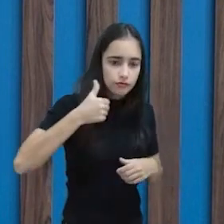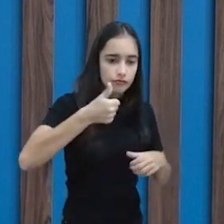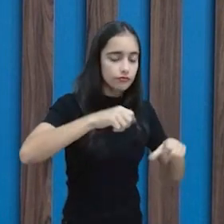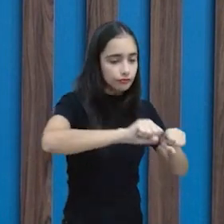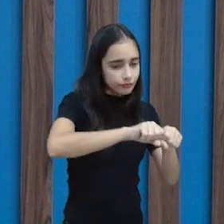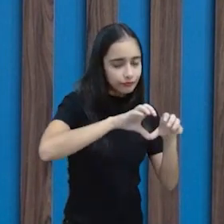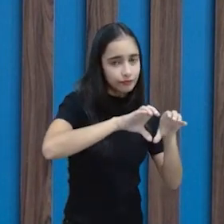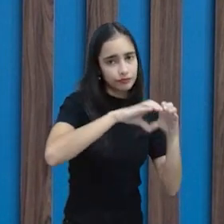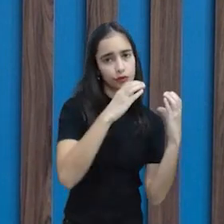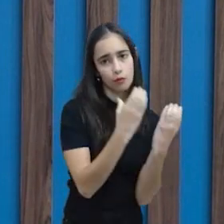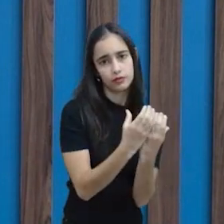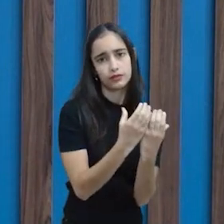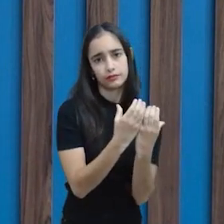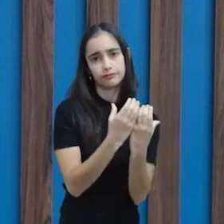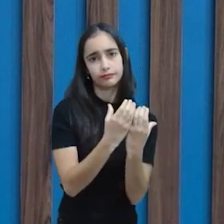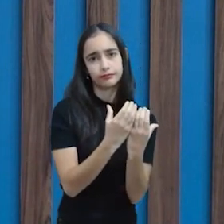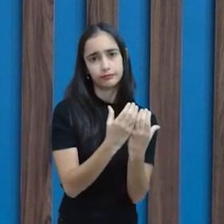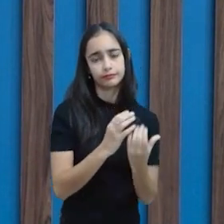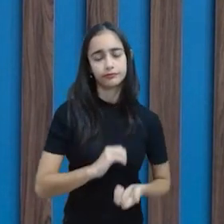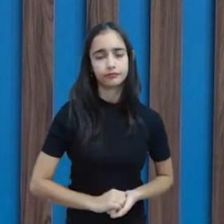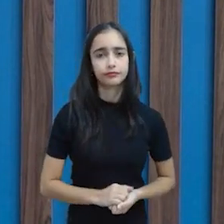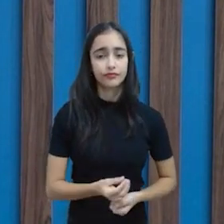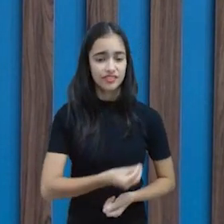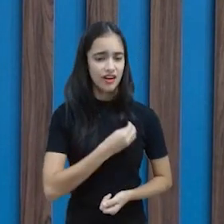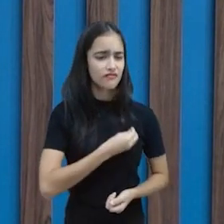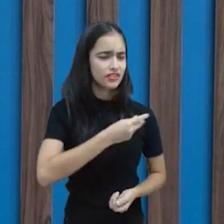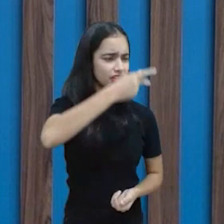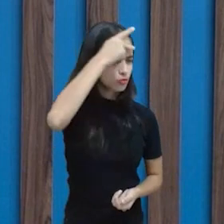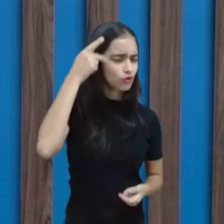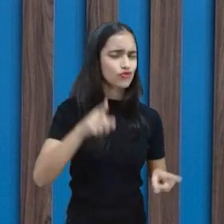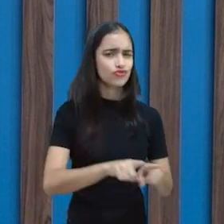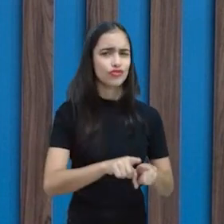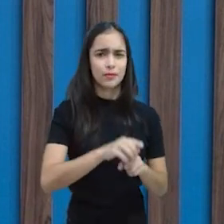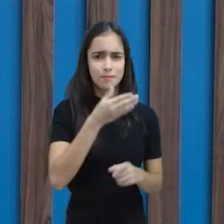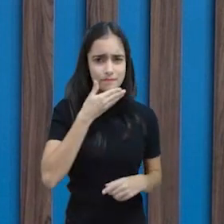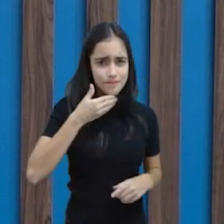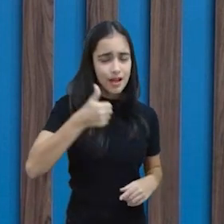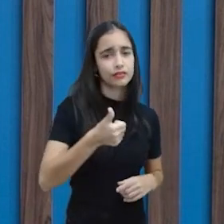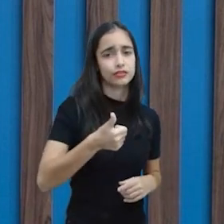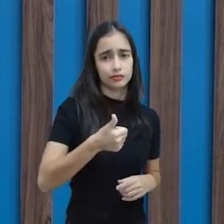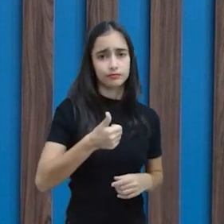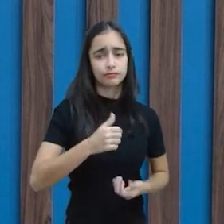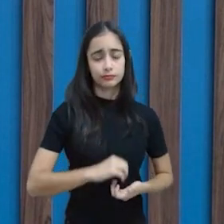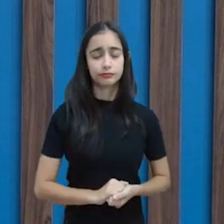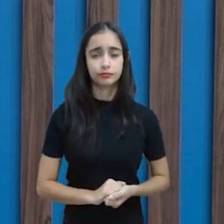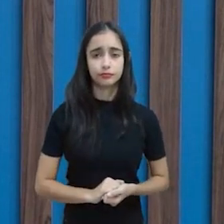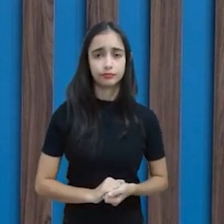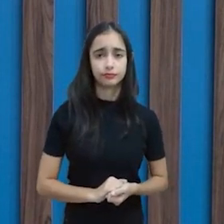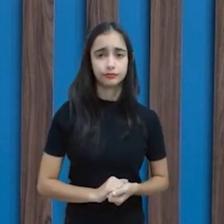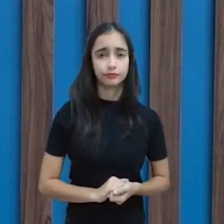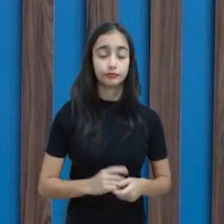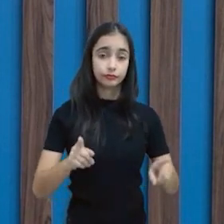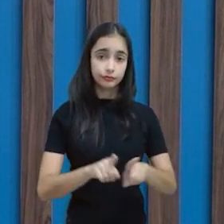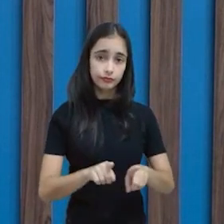ali a vida das pessoas que estão no entorno dela. Isso também deve ser levado em consideração quando você